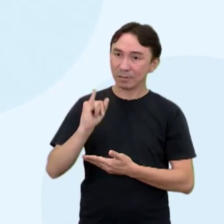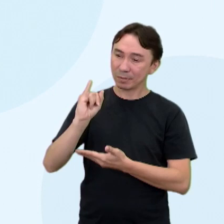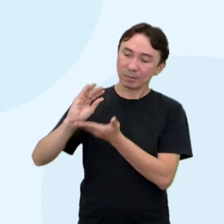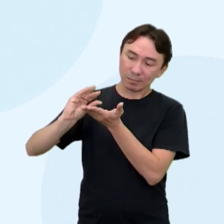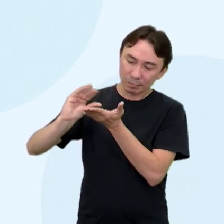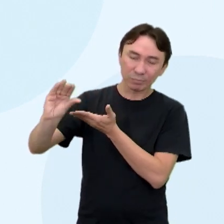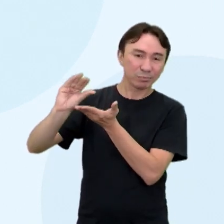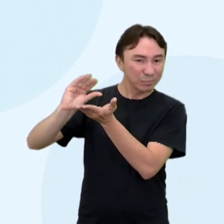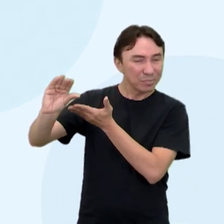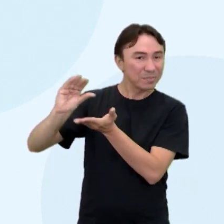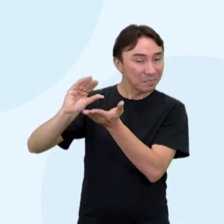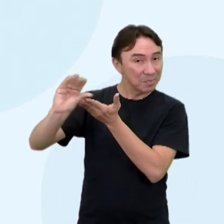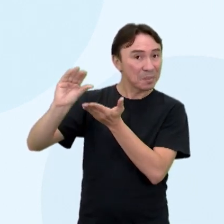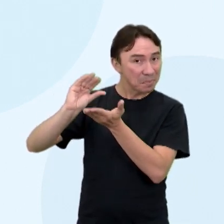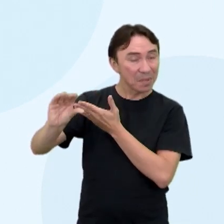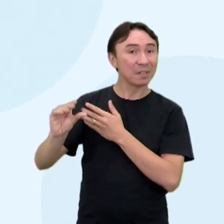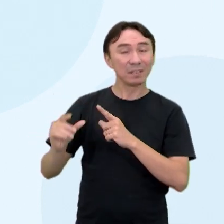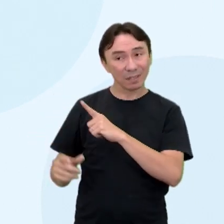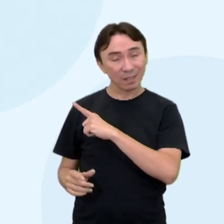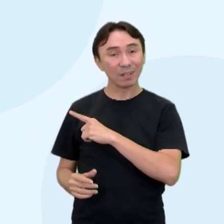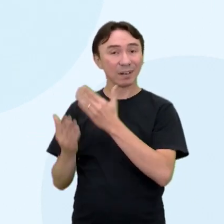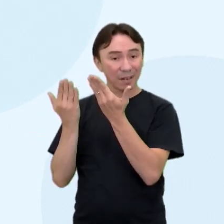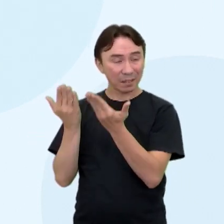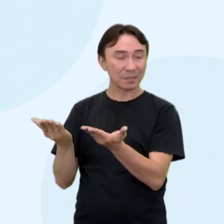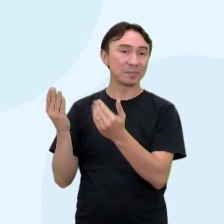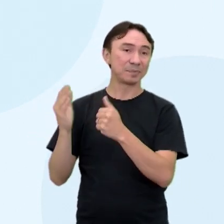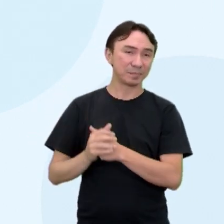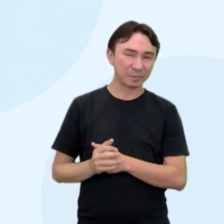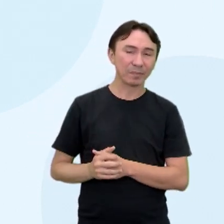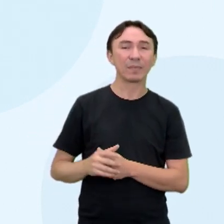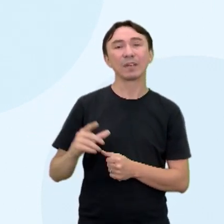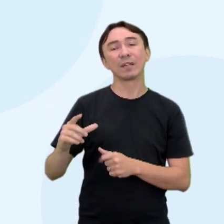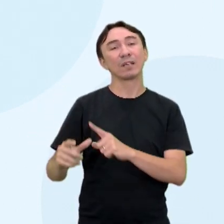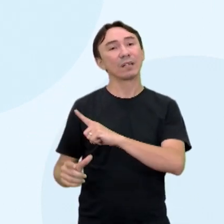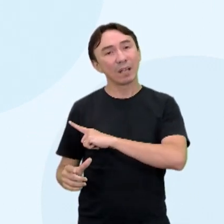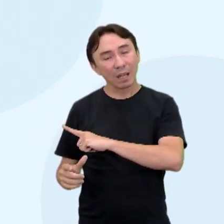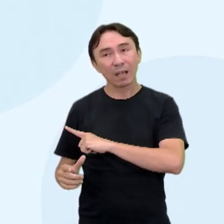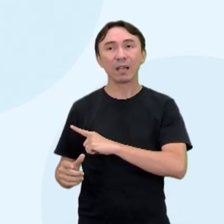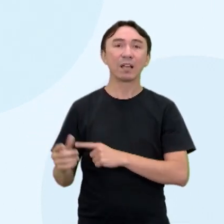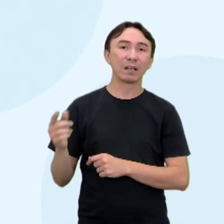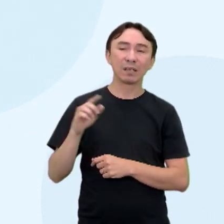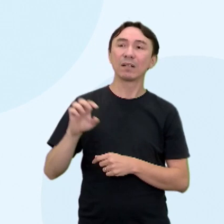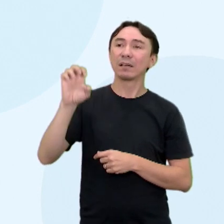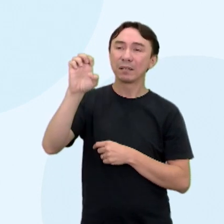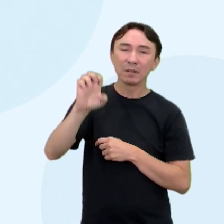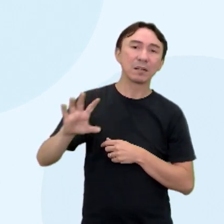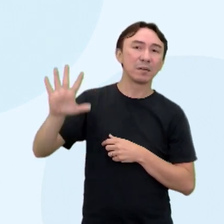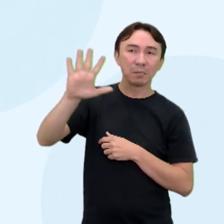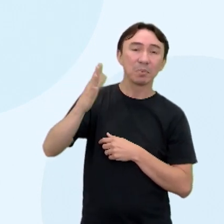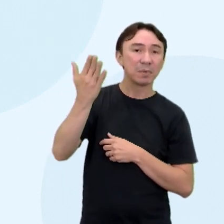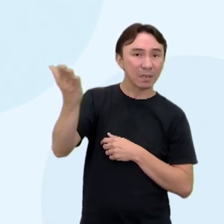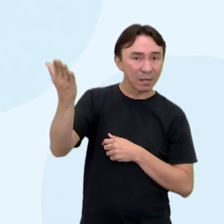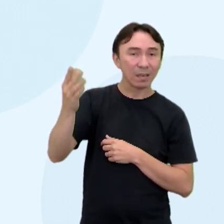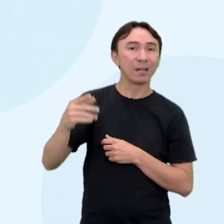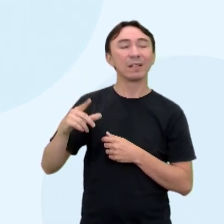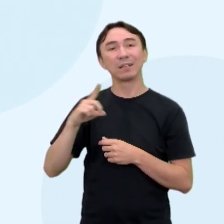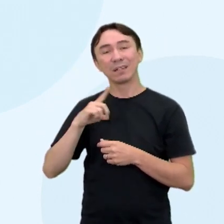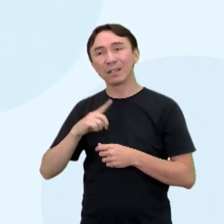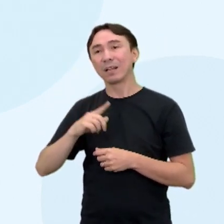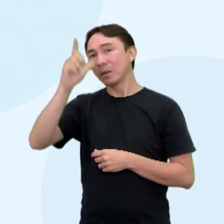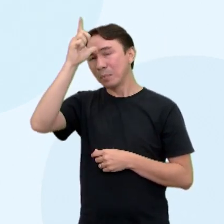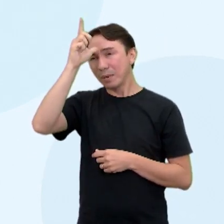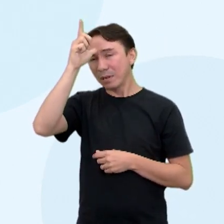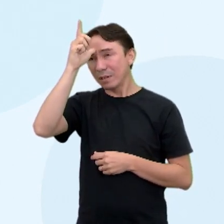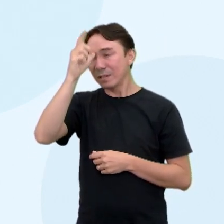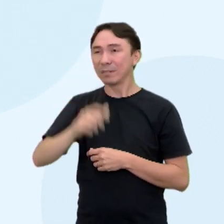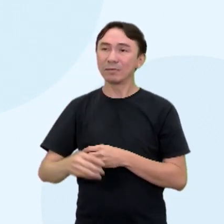Então, a gente ter empresário trazendo turmas de futebol da Alemanha para jogar com as vedetes brasileiras, na verdade